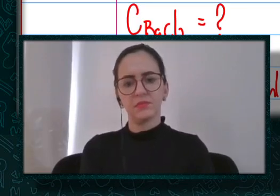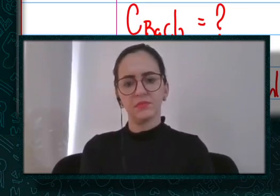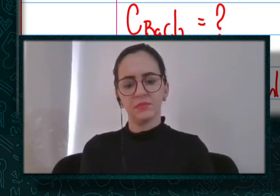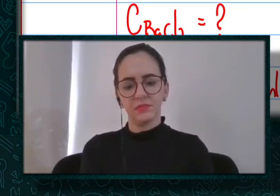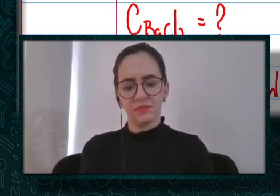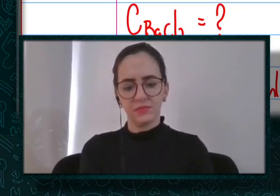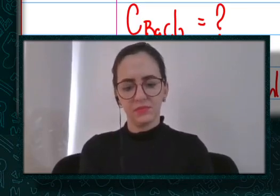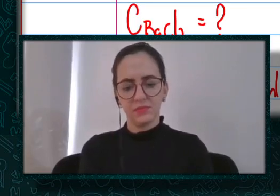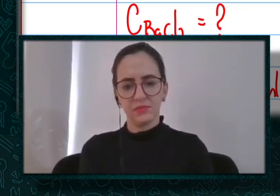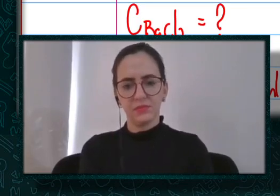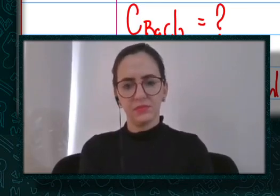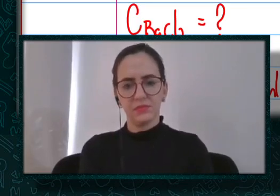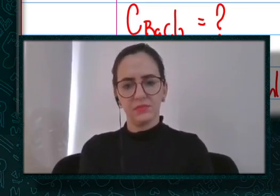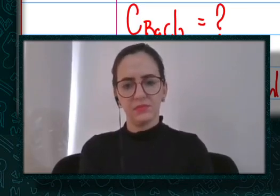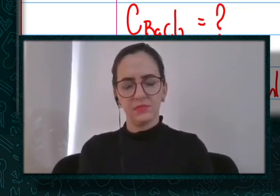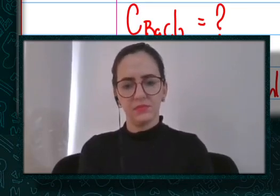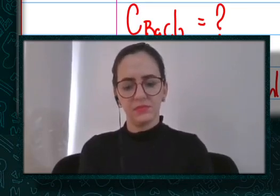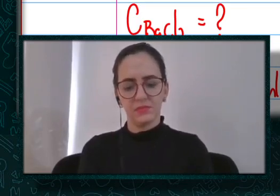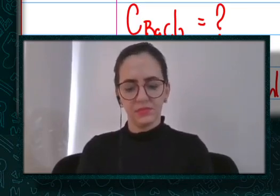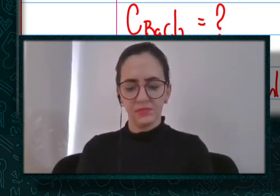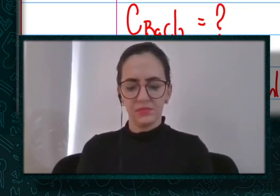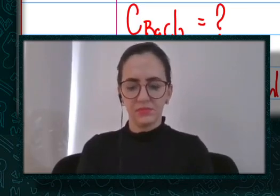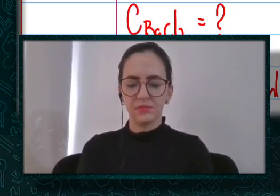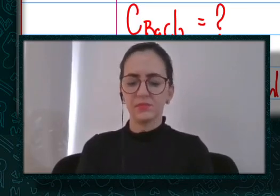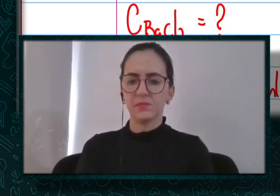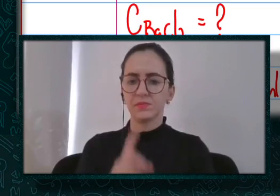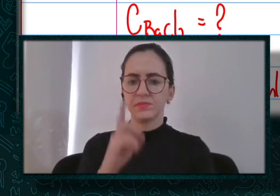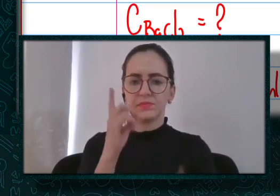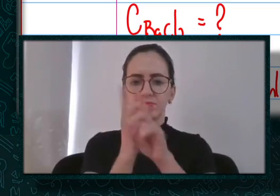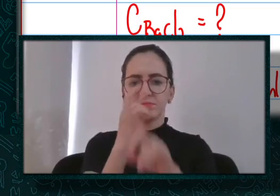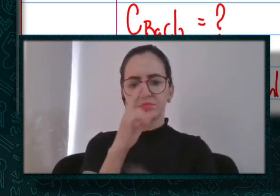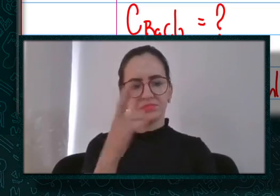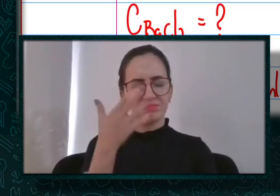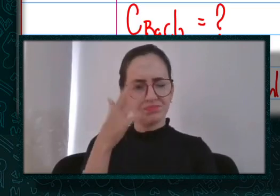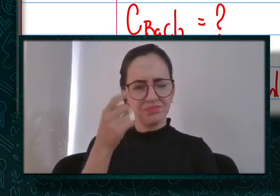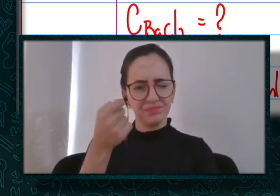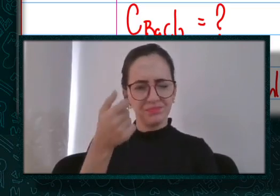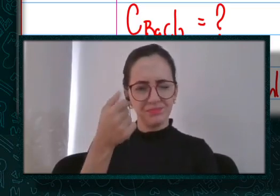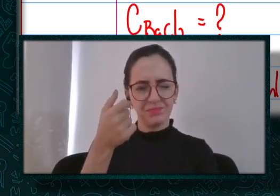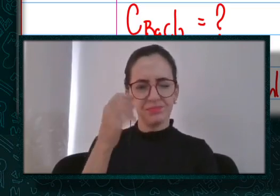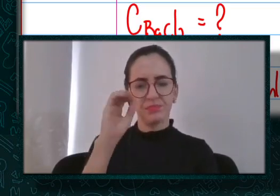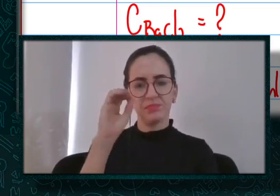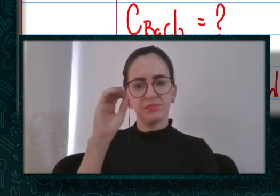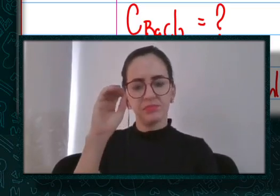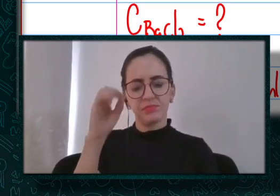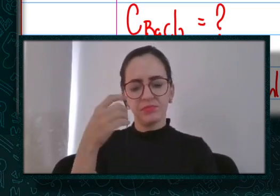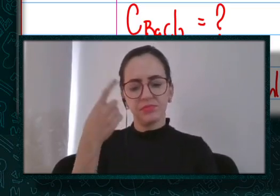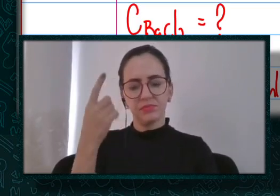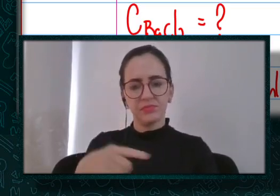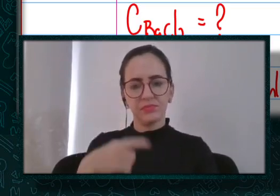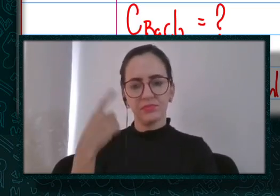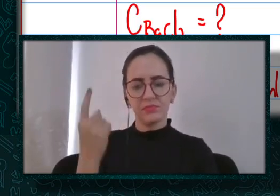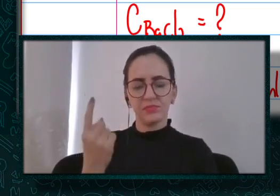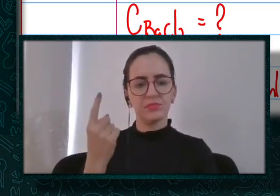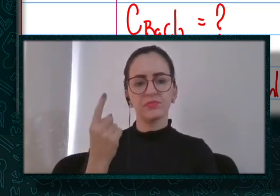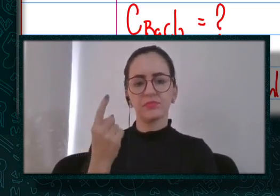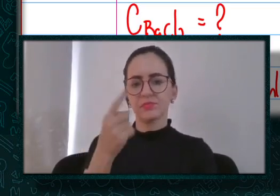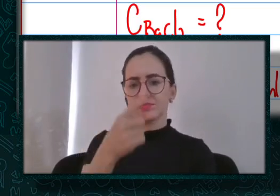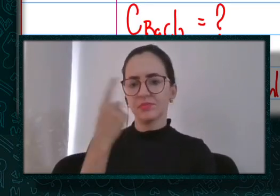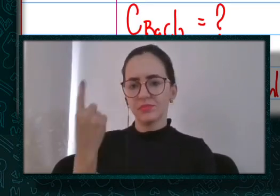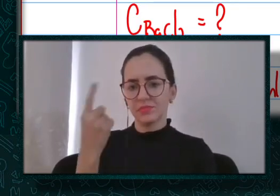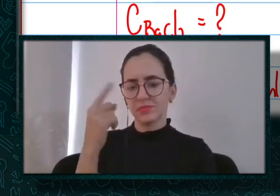0,11 mols por litro. As duas substâncias passaram por um processo de diluição, tá